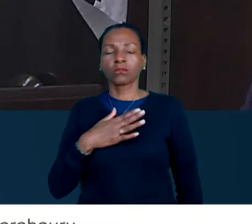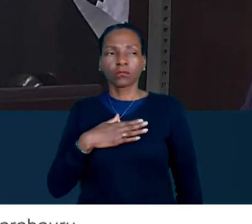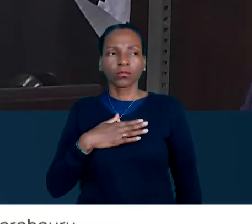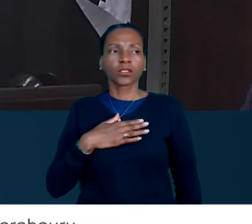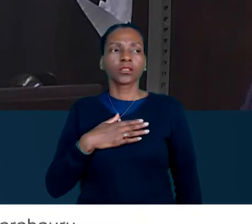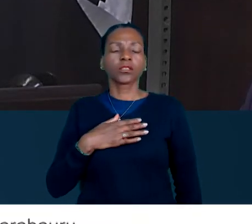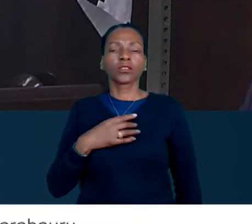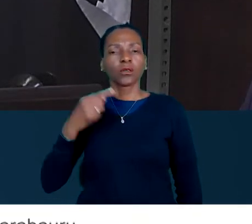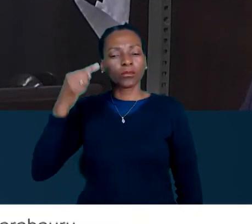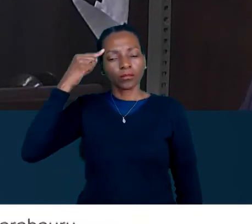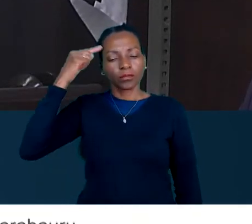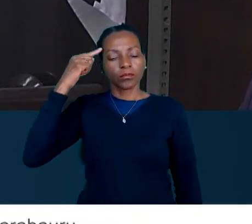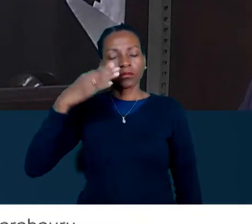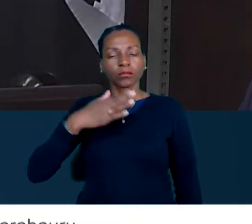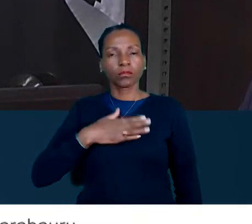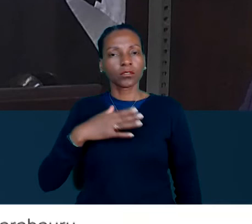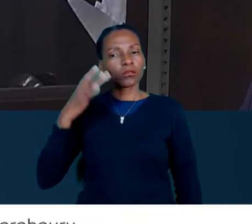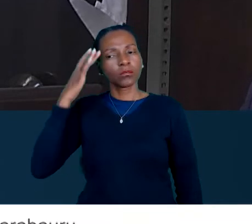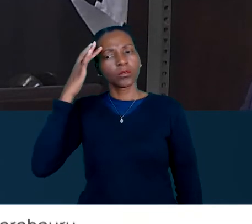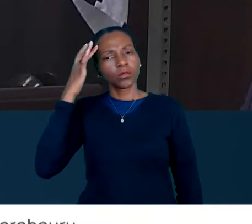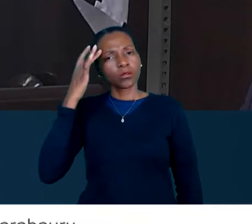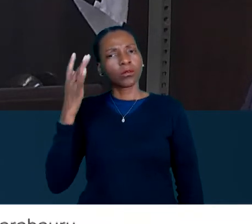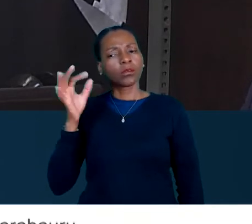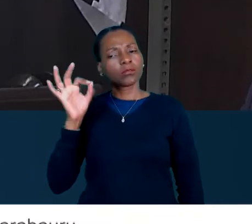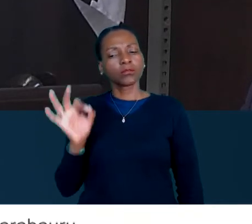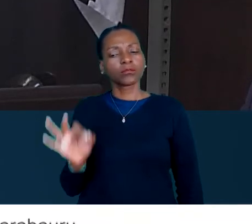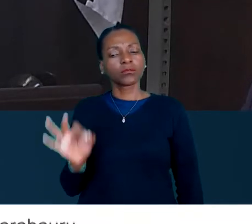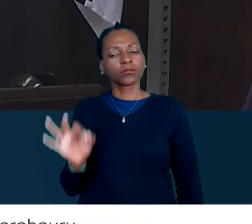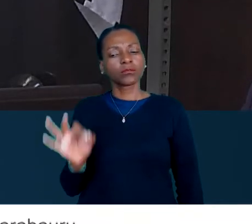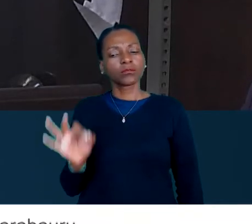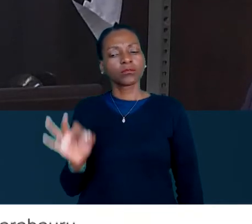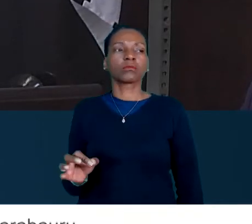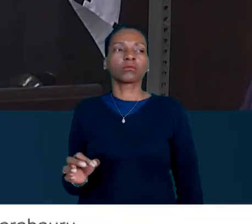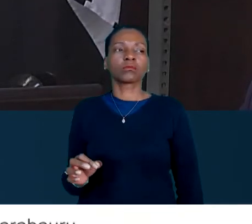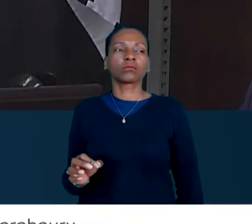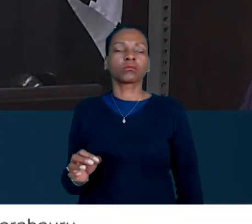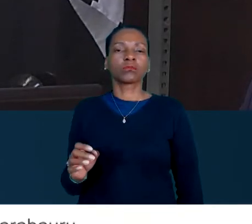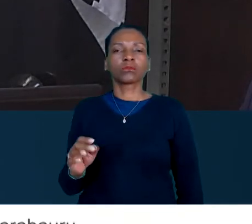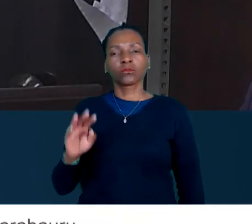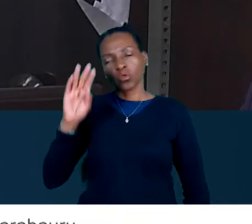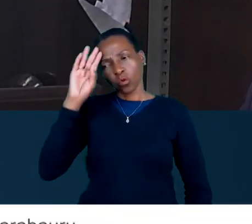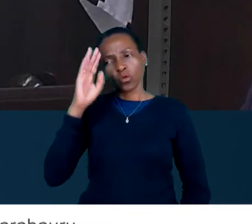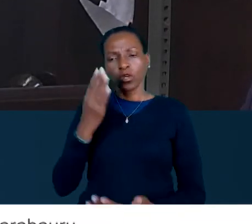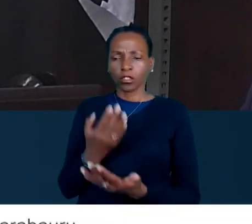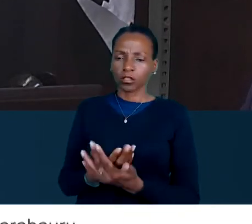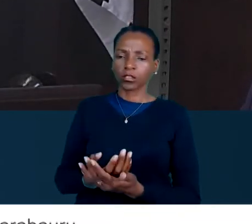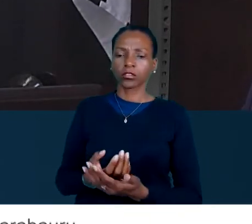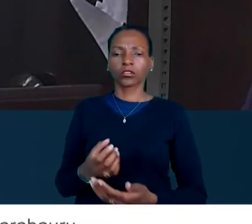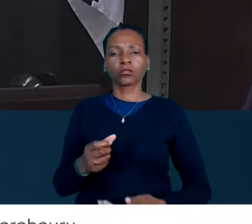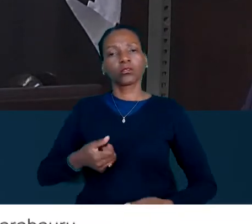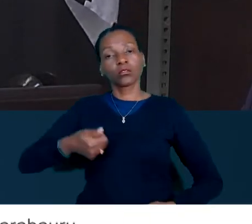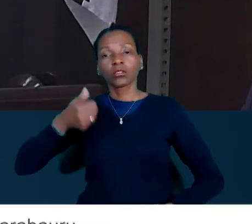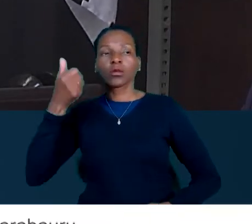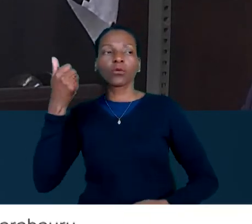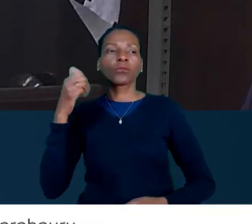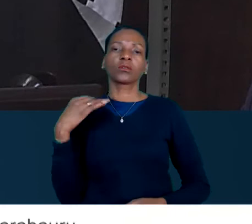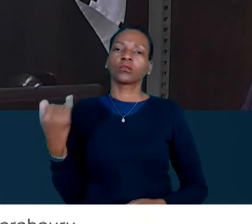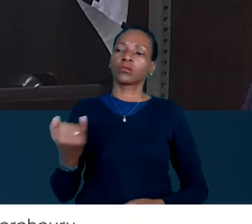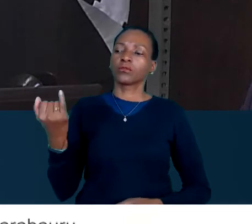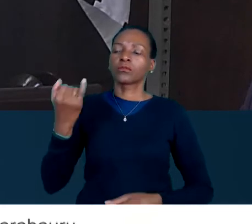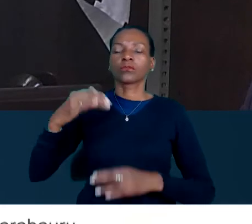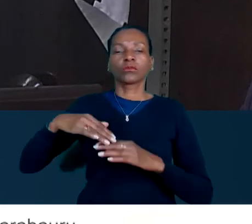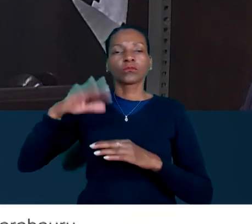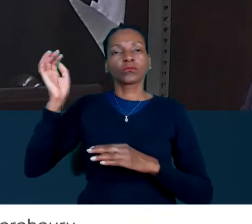e aquilo que eu acho que é converteu a caixa não que eu acredito que seja o mais importante para os munícipes